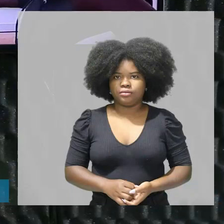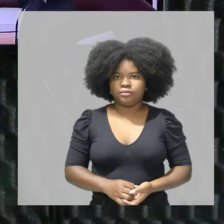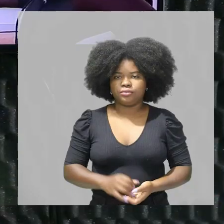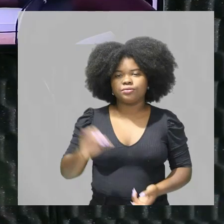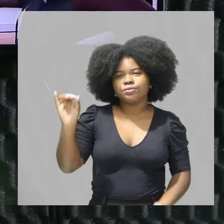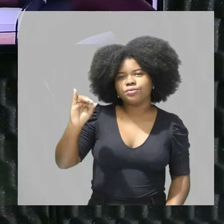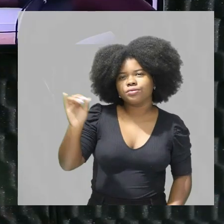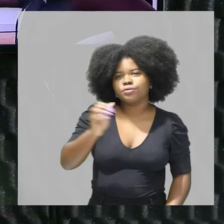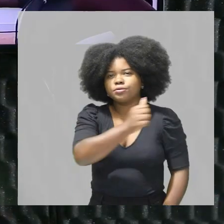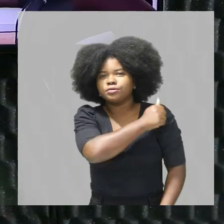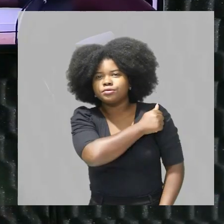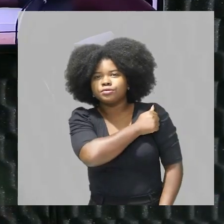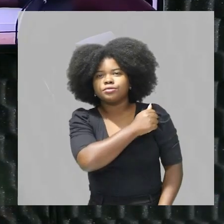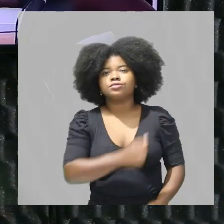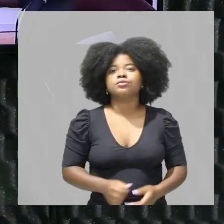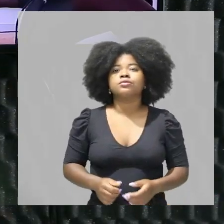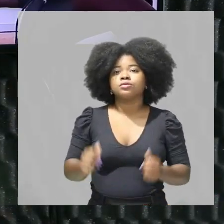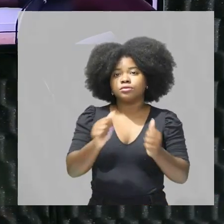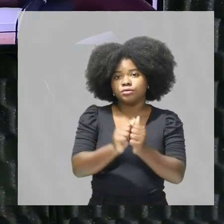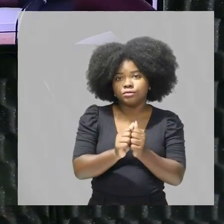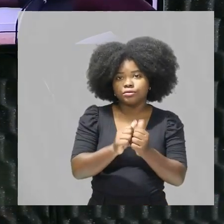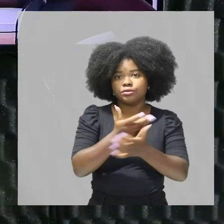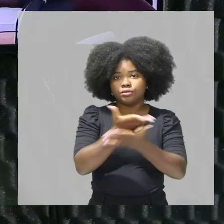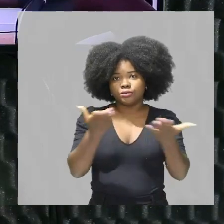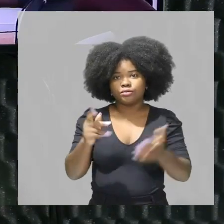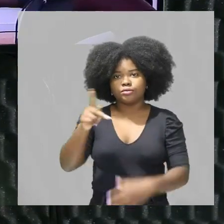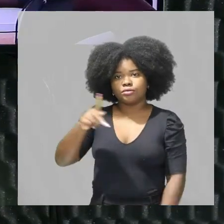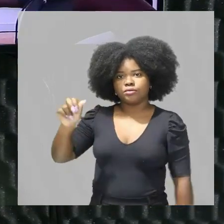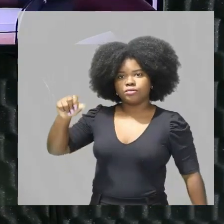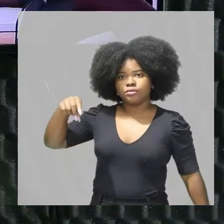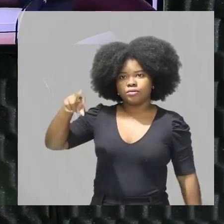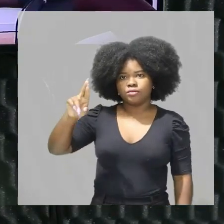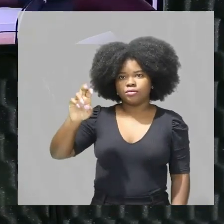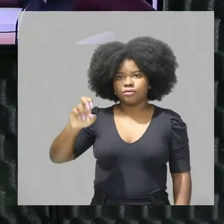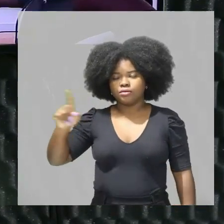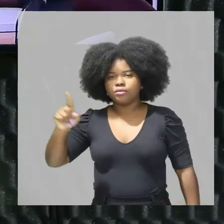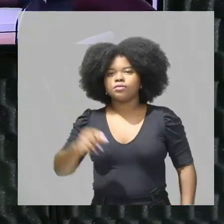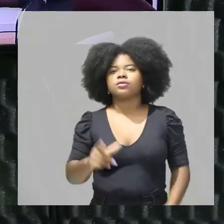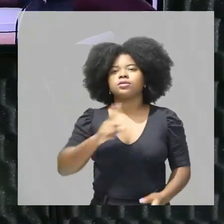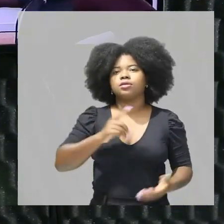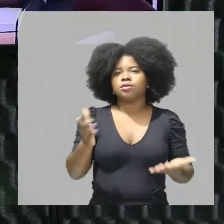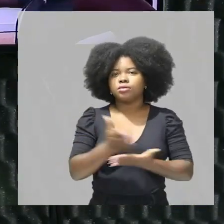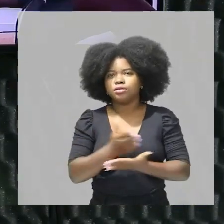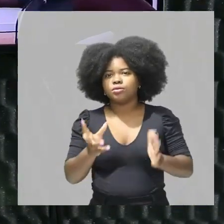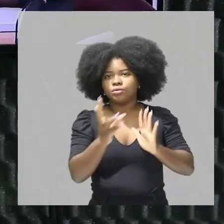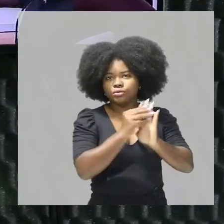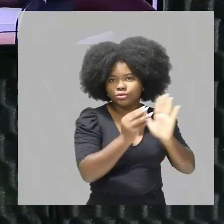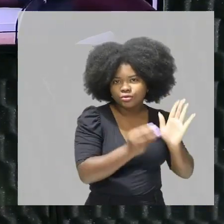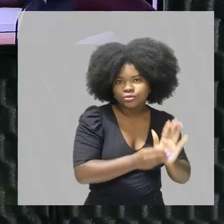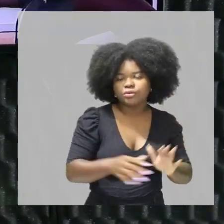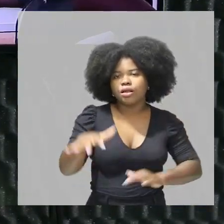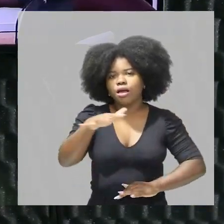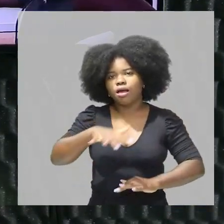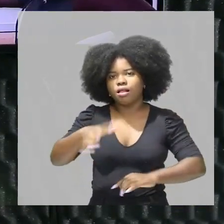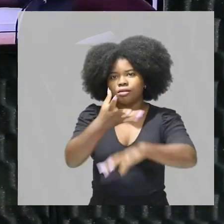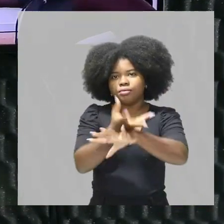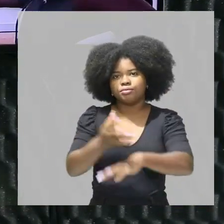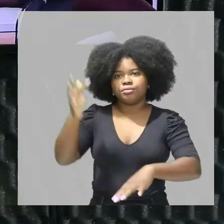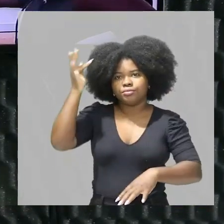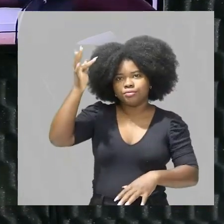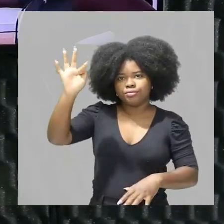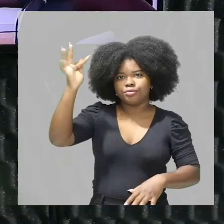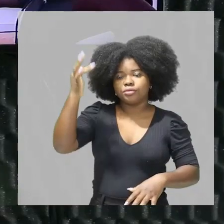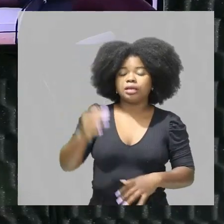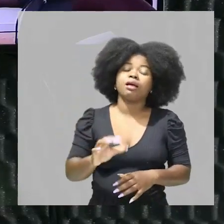fala meus queridos alunos mais uma vez com vocês aqui para o André Luiz trazendo alguns conteúdos na área da filosofia claro que é um conteúdo